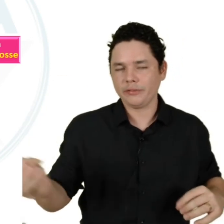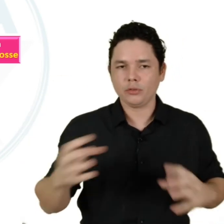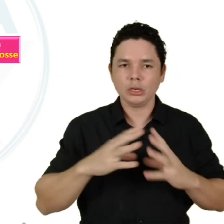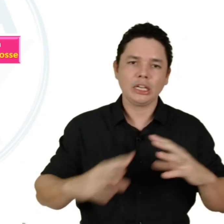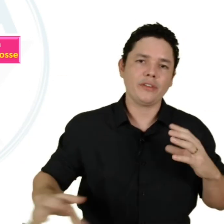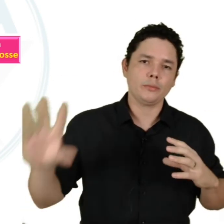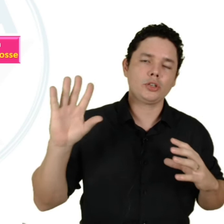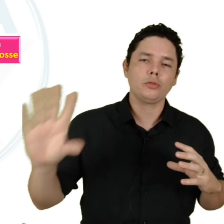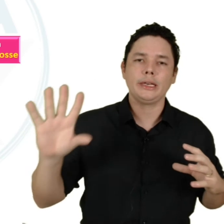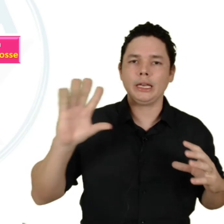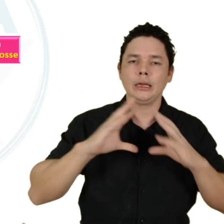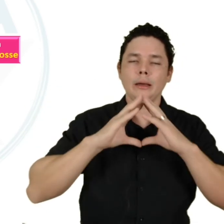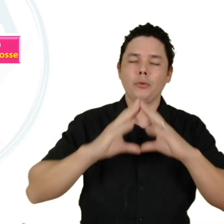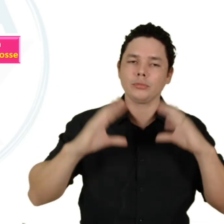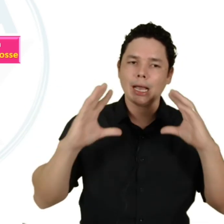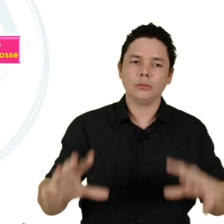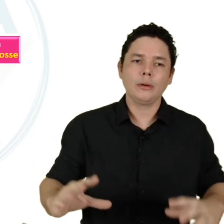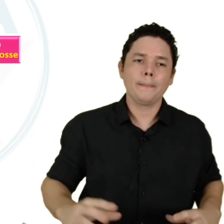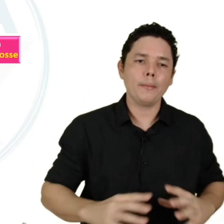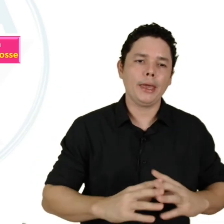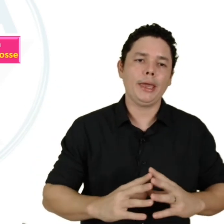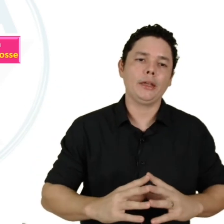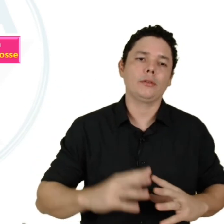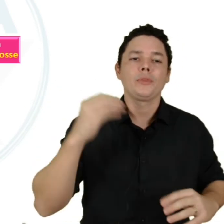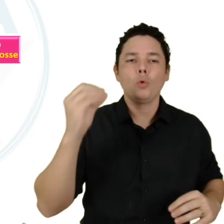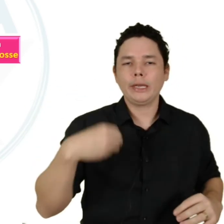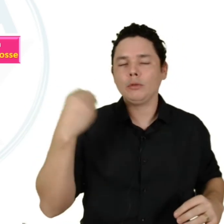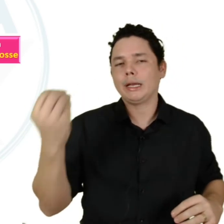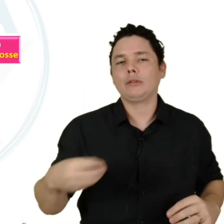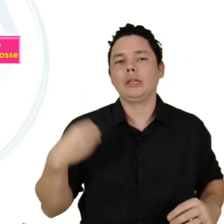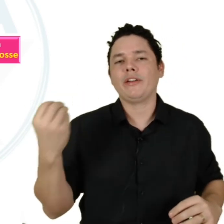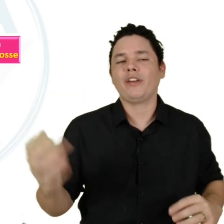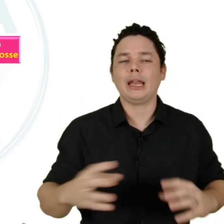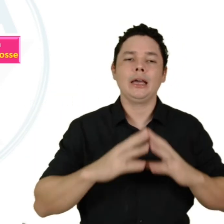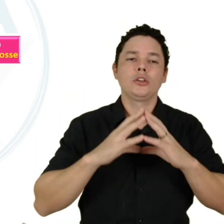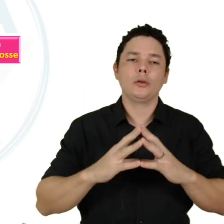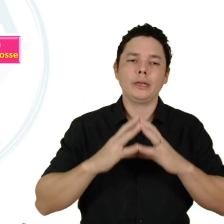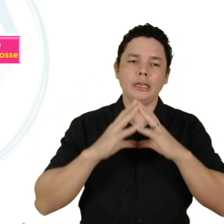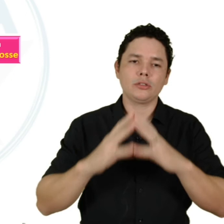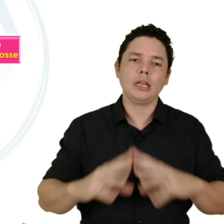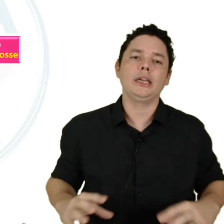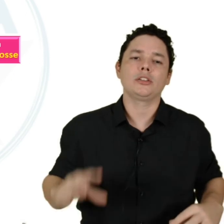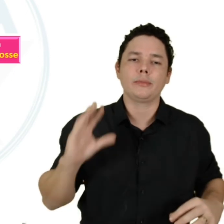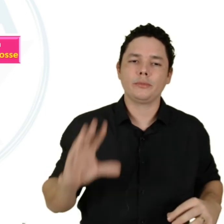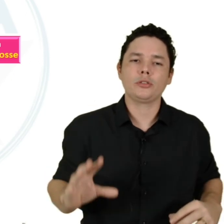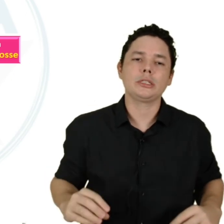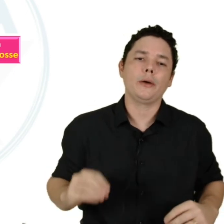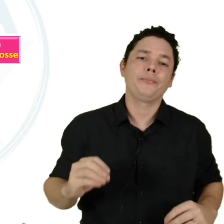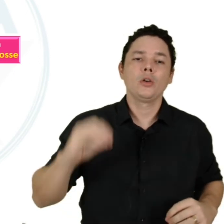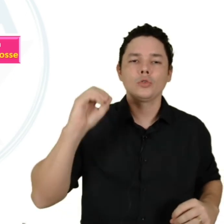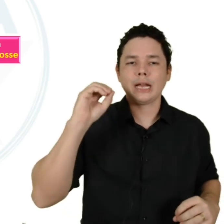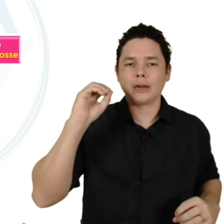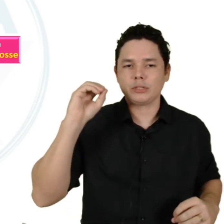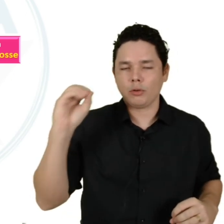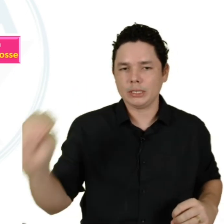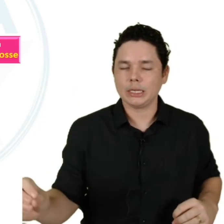outro servidor que vai substituir ele por um dado momento. O que o decreto-lei vai falar sobre isso daí, sobre a substituição?